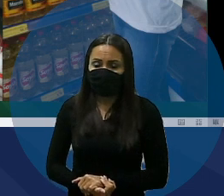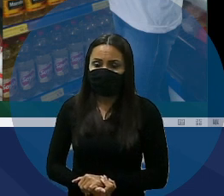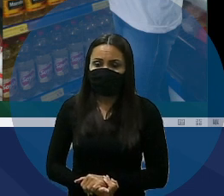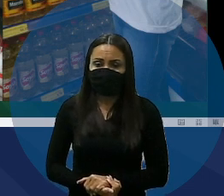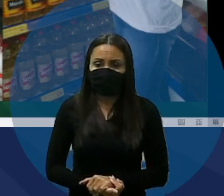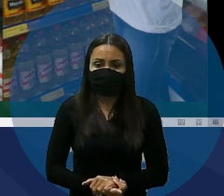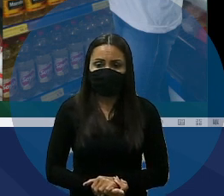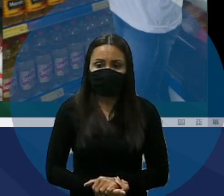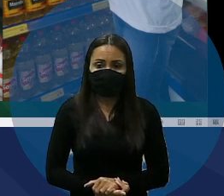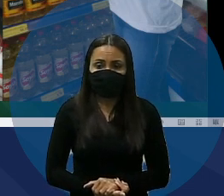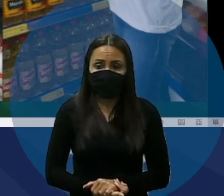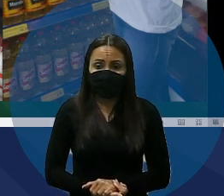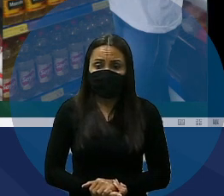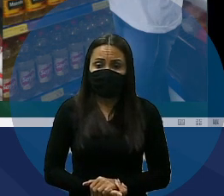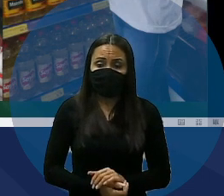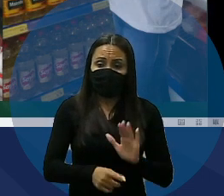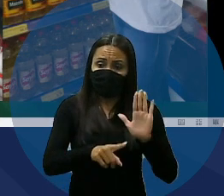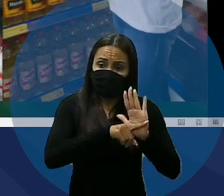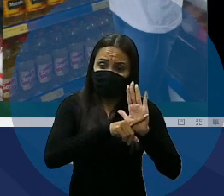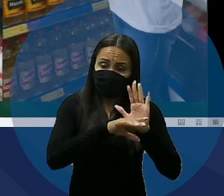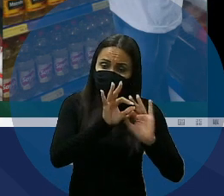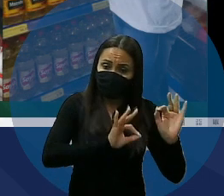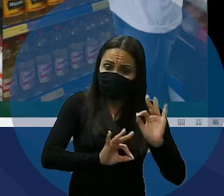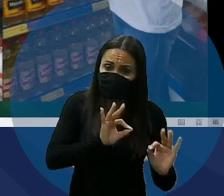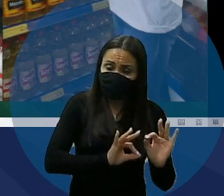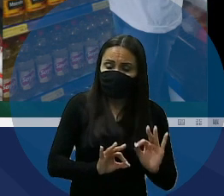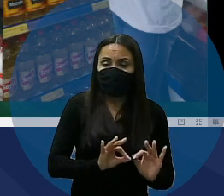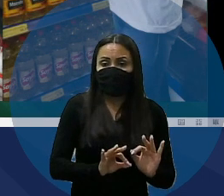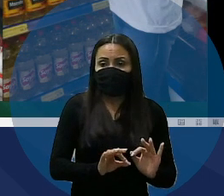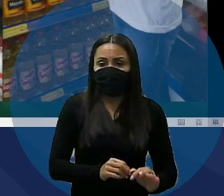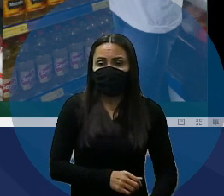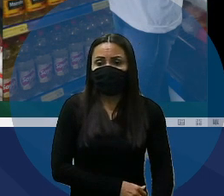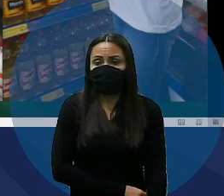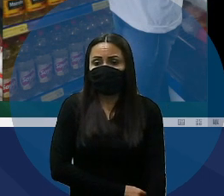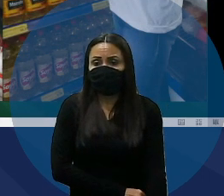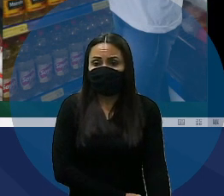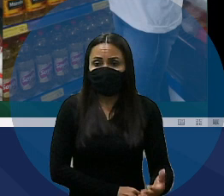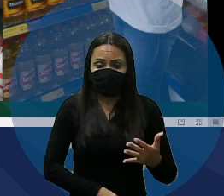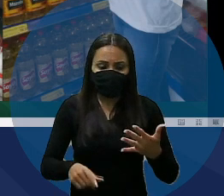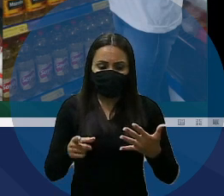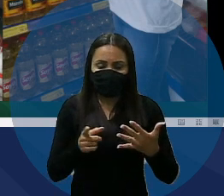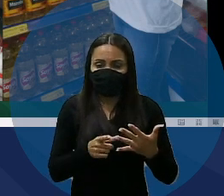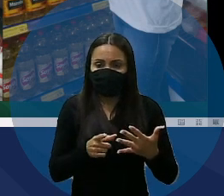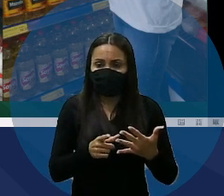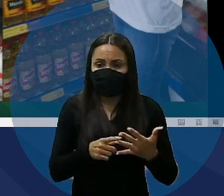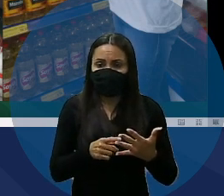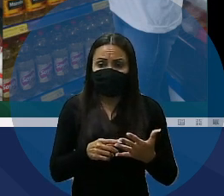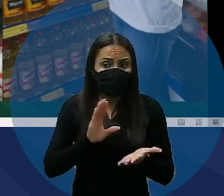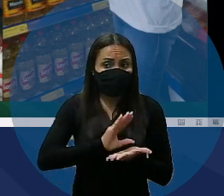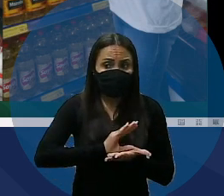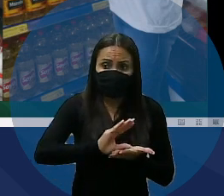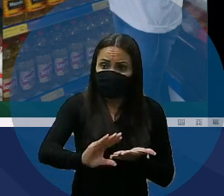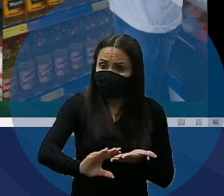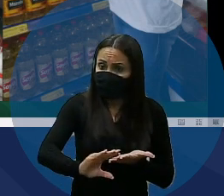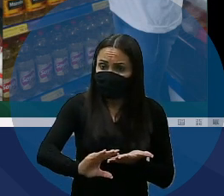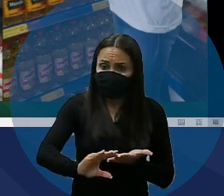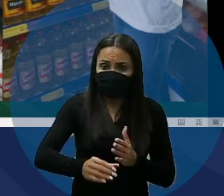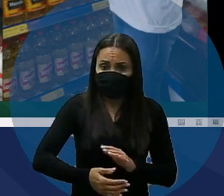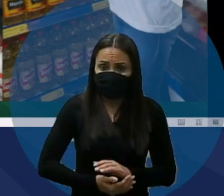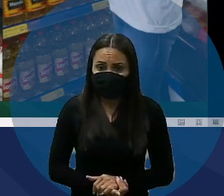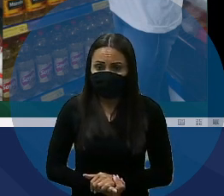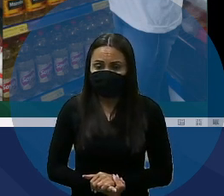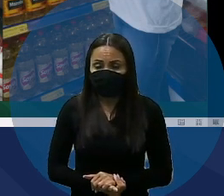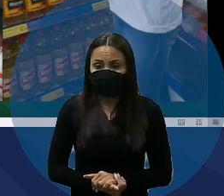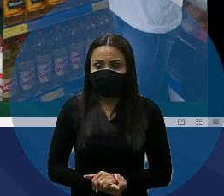Menos organização, mais organização. Quarto ponto. Não investe. Por outro lado, aprende a